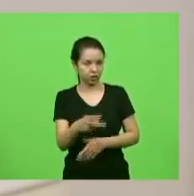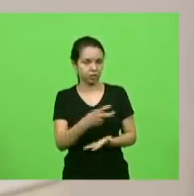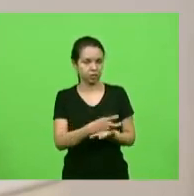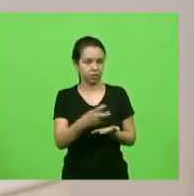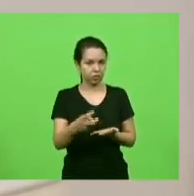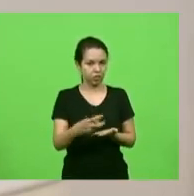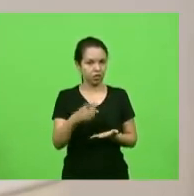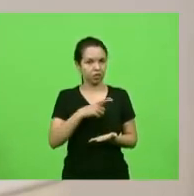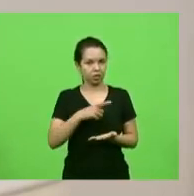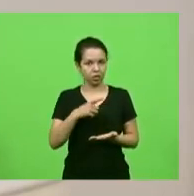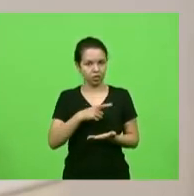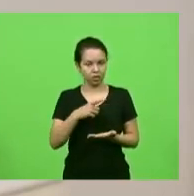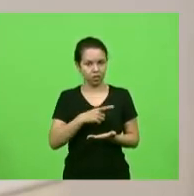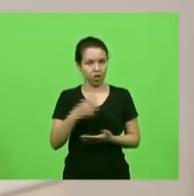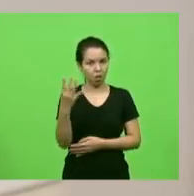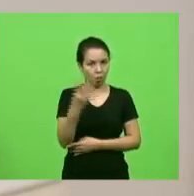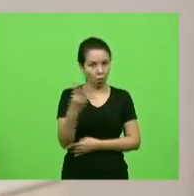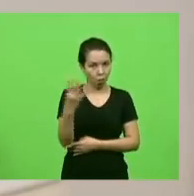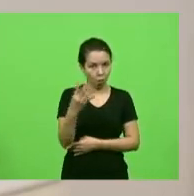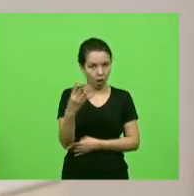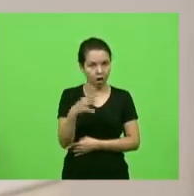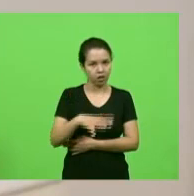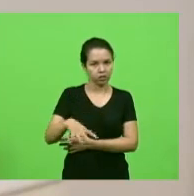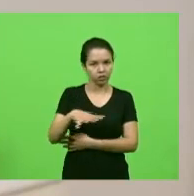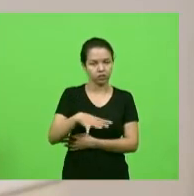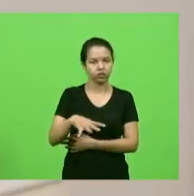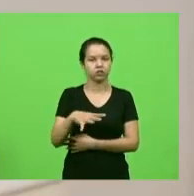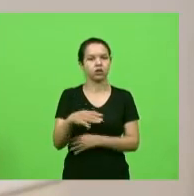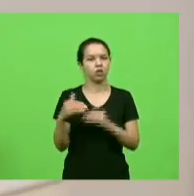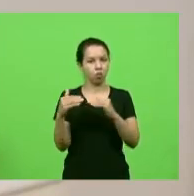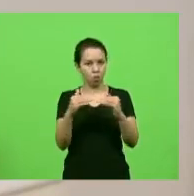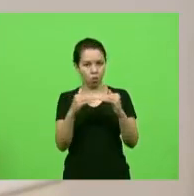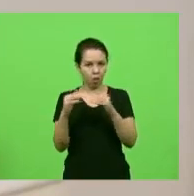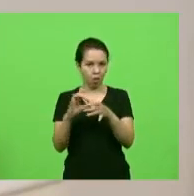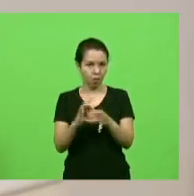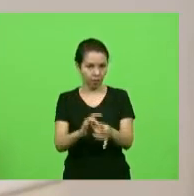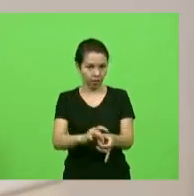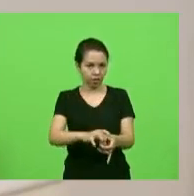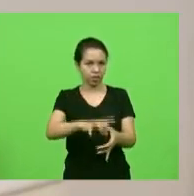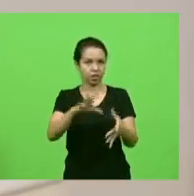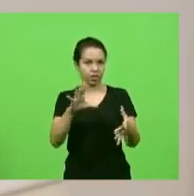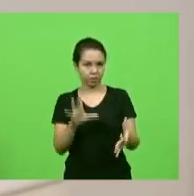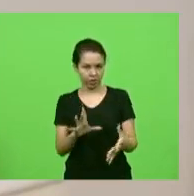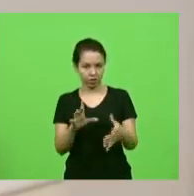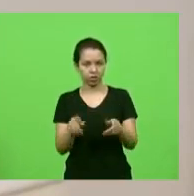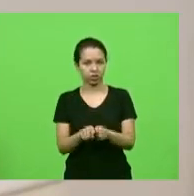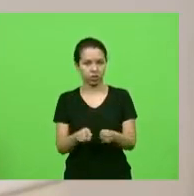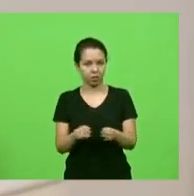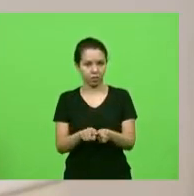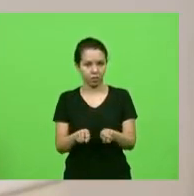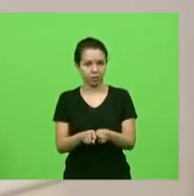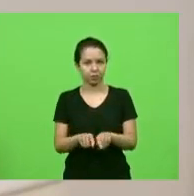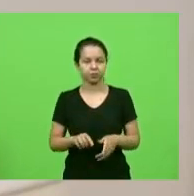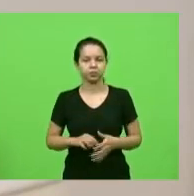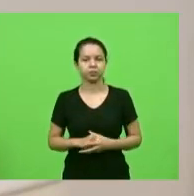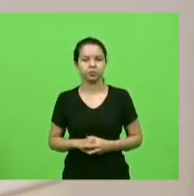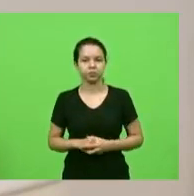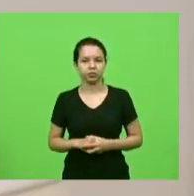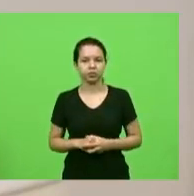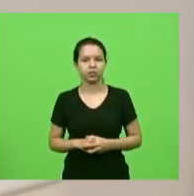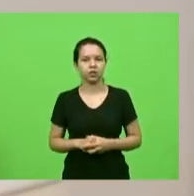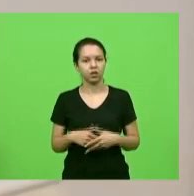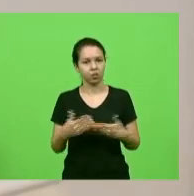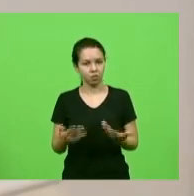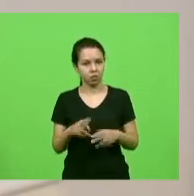igual forma independente. Especificamente sobre a independência das esferas política e penal, o Supremo Tribunal Federal